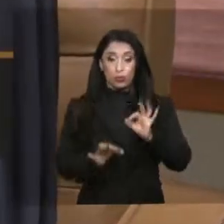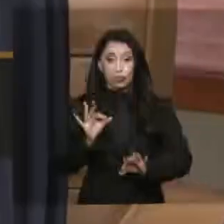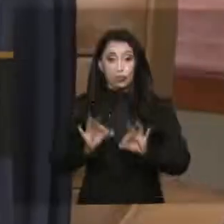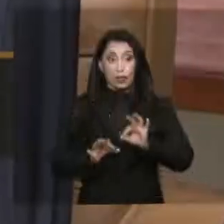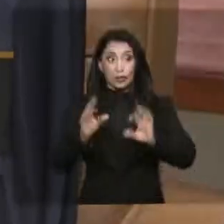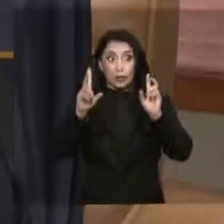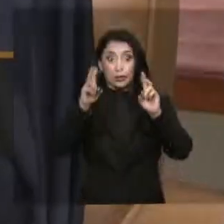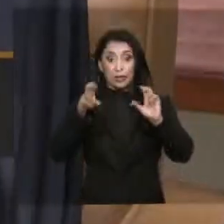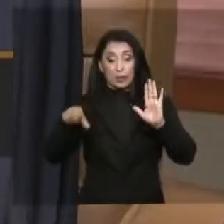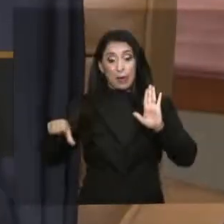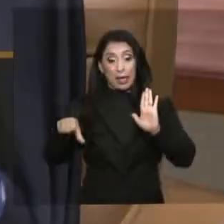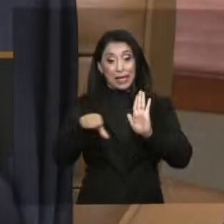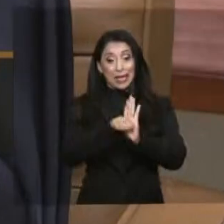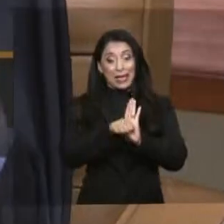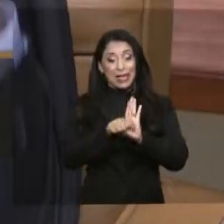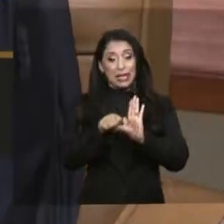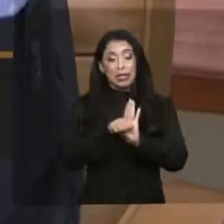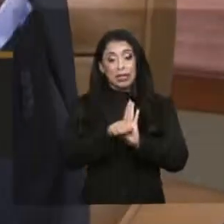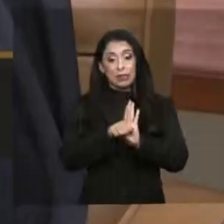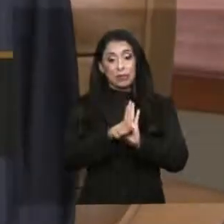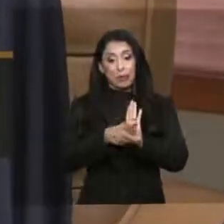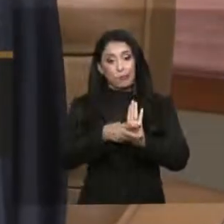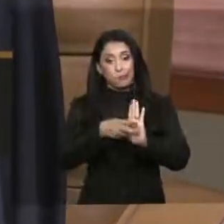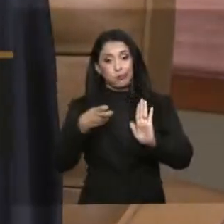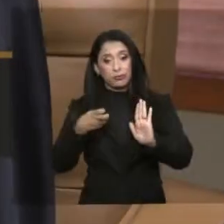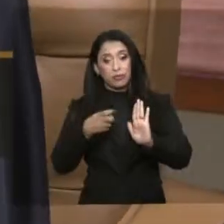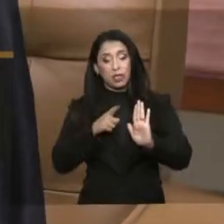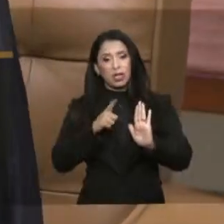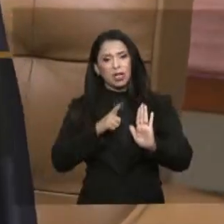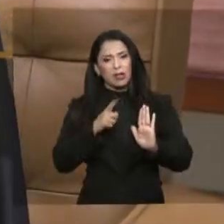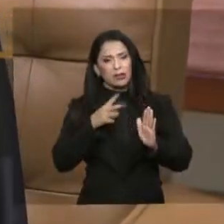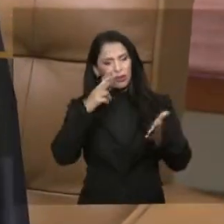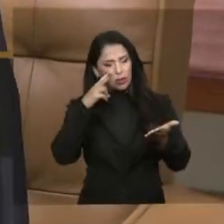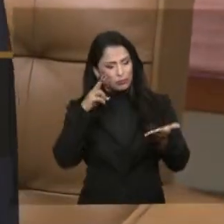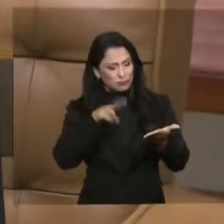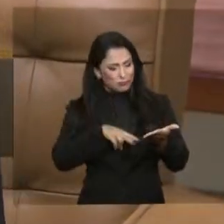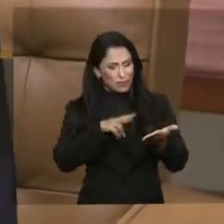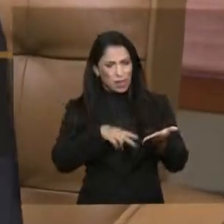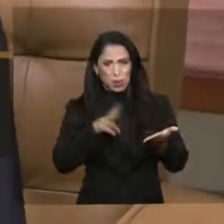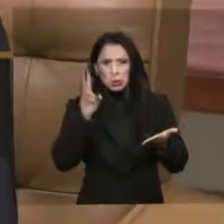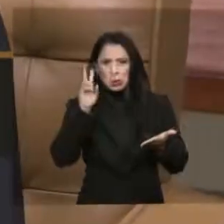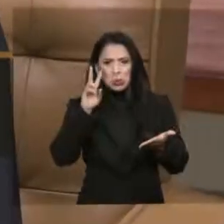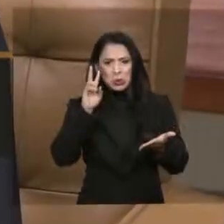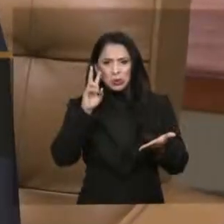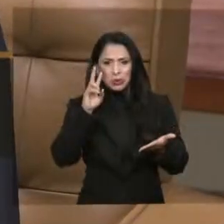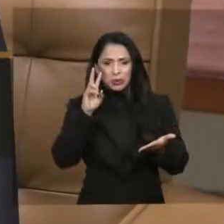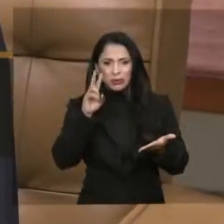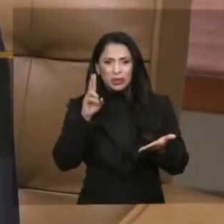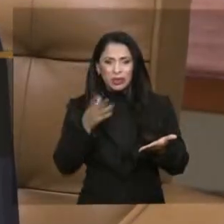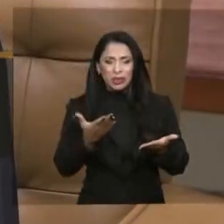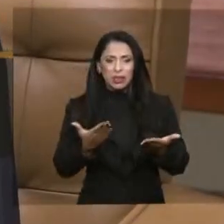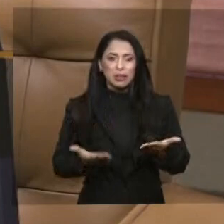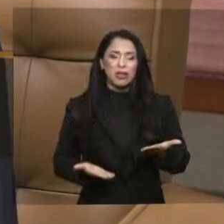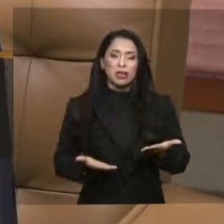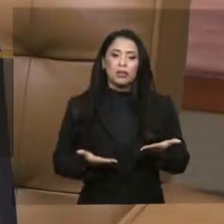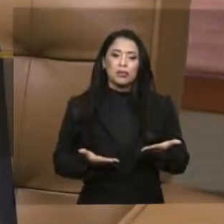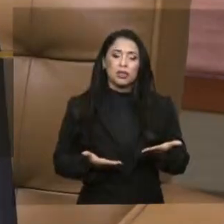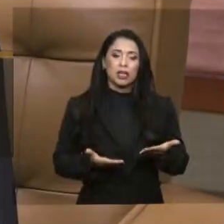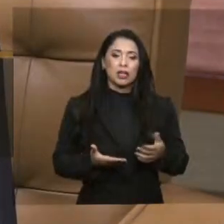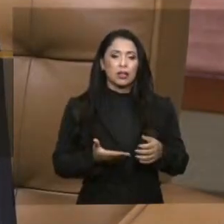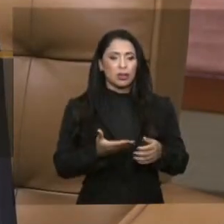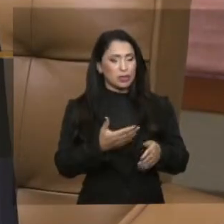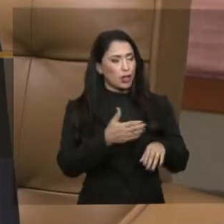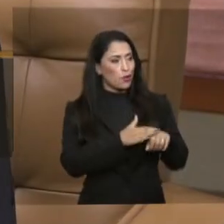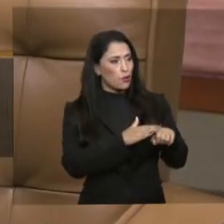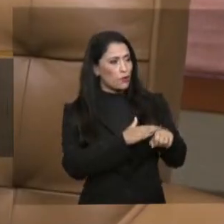Depois, eu quando me debrucei sobre esse caso, fui olhar e disse, não, estou me lembrando disso. Aí conversava já com a ministra